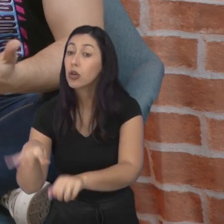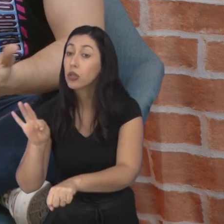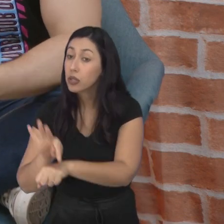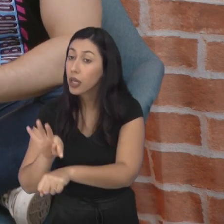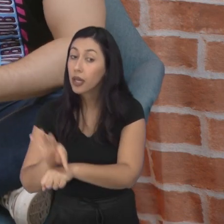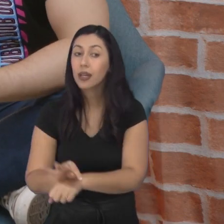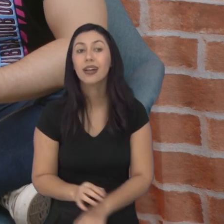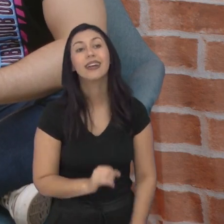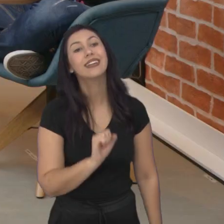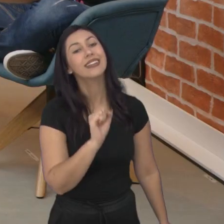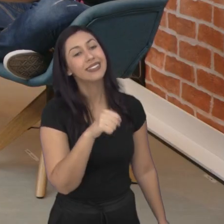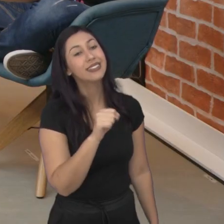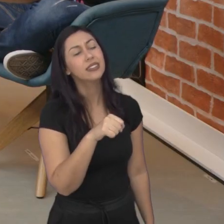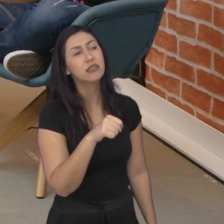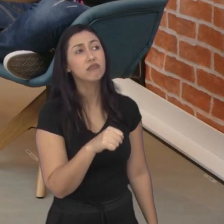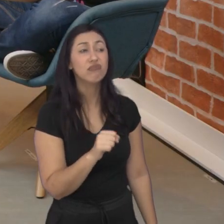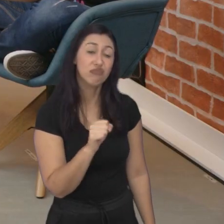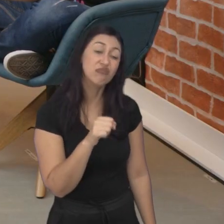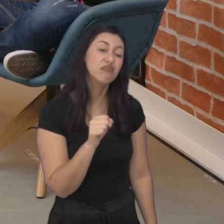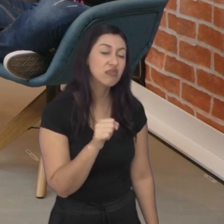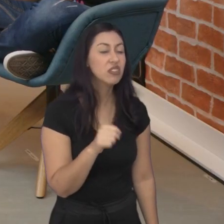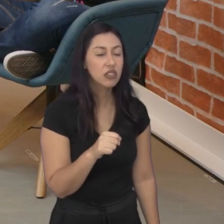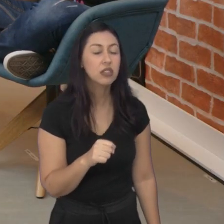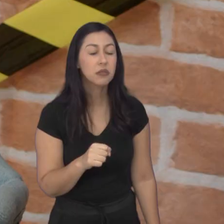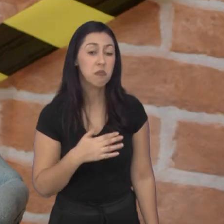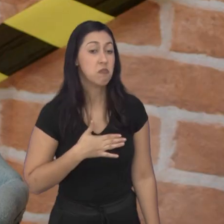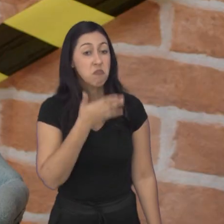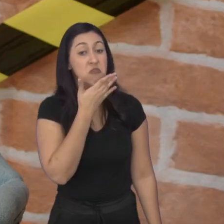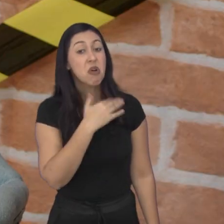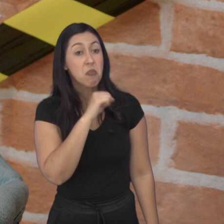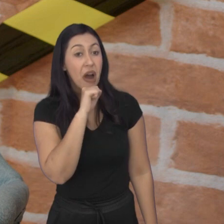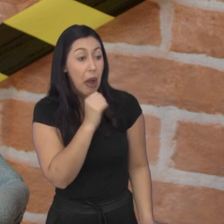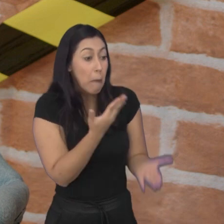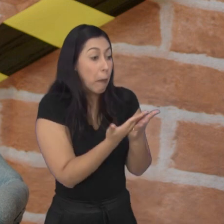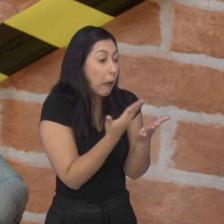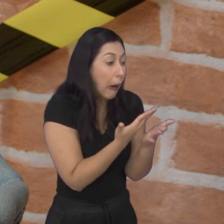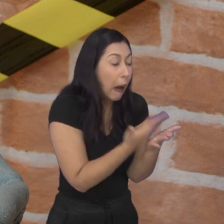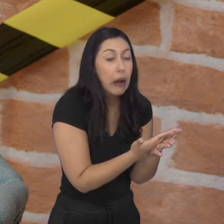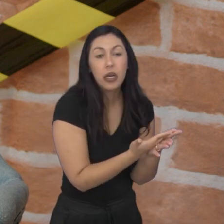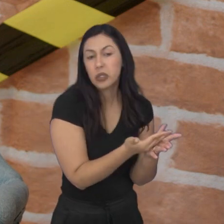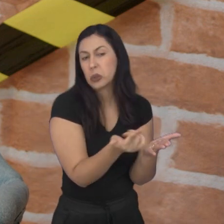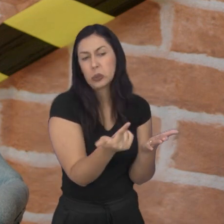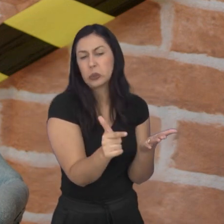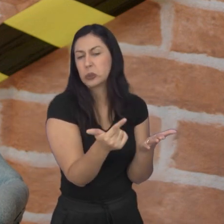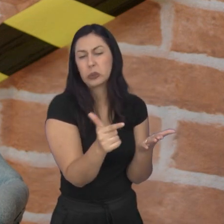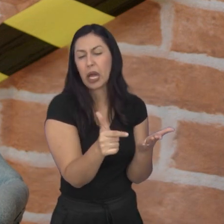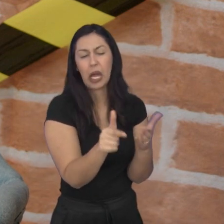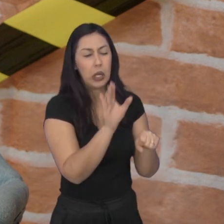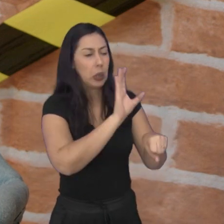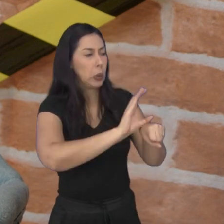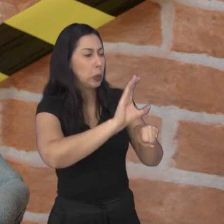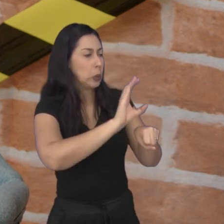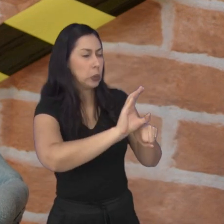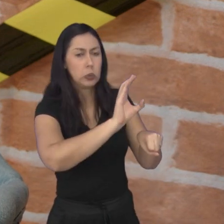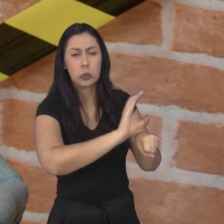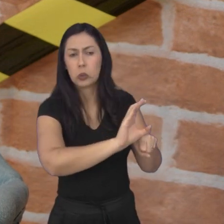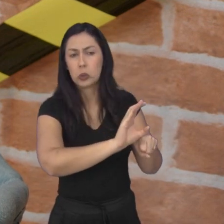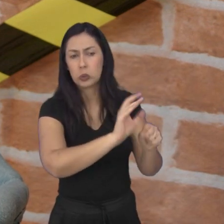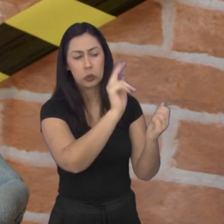te introduziu a essas técnicas? Sim, meu pai, ele não tem algum estudo aprofundado sobre artes ou sobre desenho, nunca